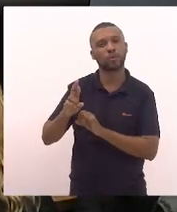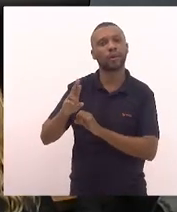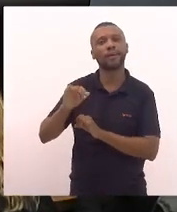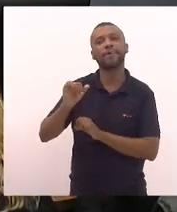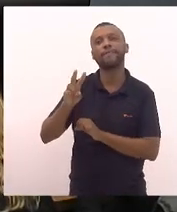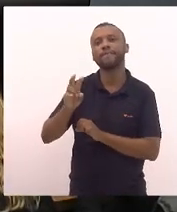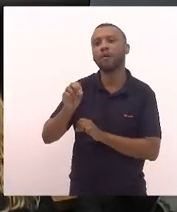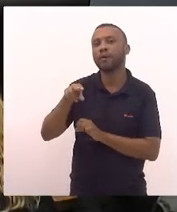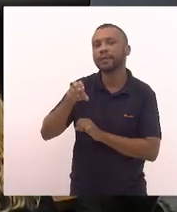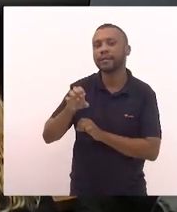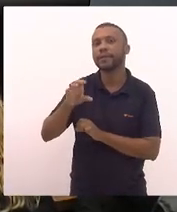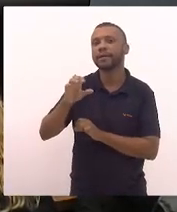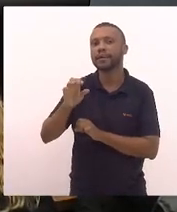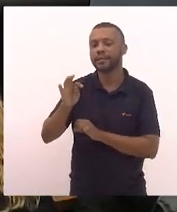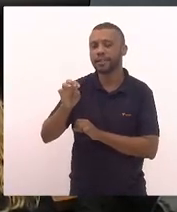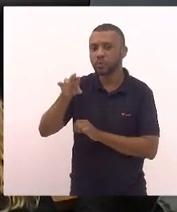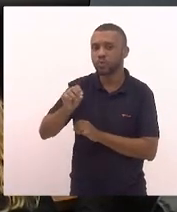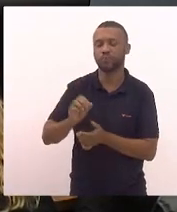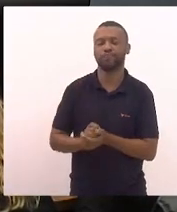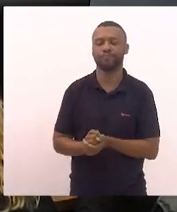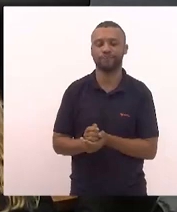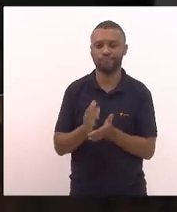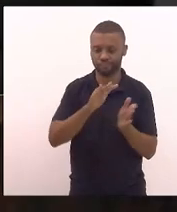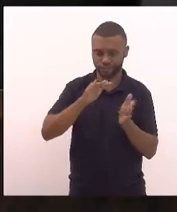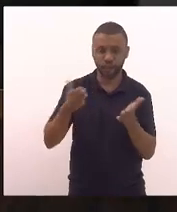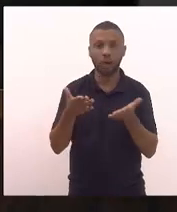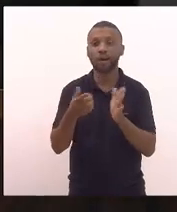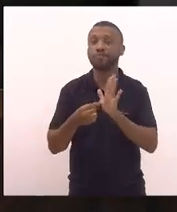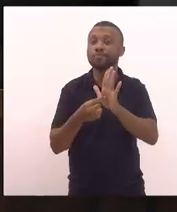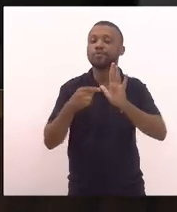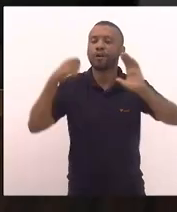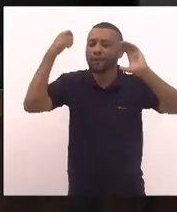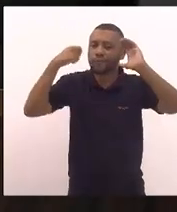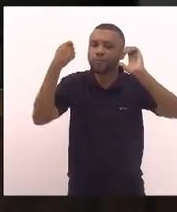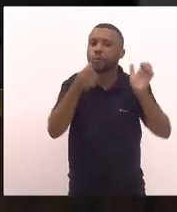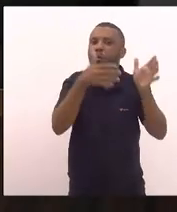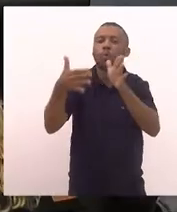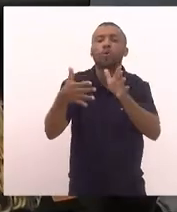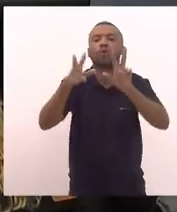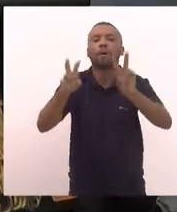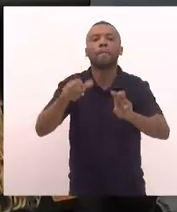bom. Vamos agora assistir a um vídeo Mulheres Fantásticas.